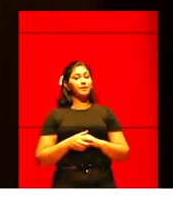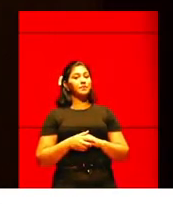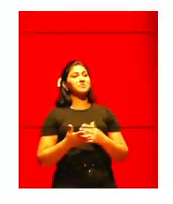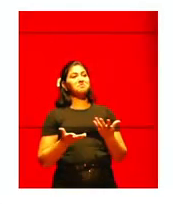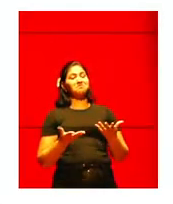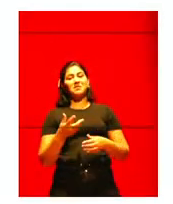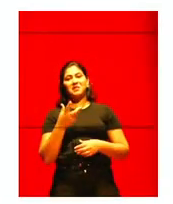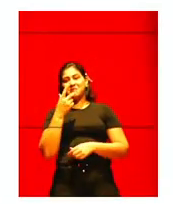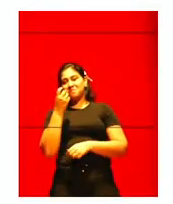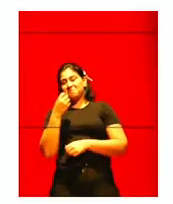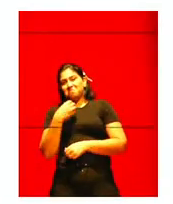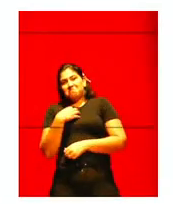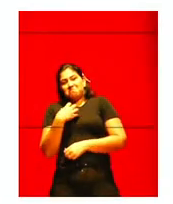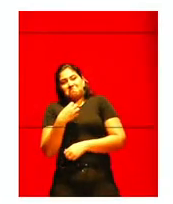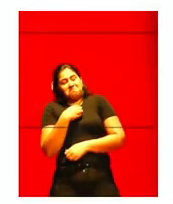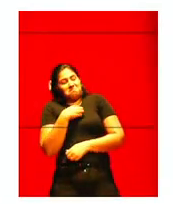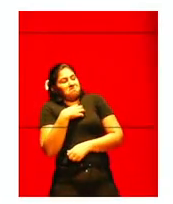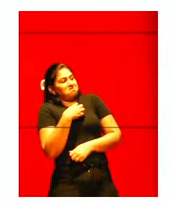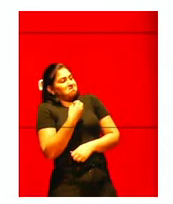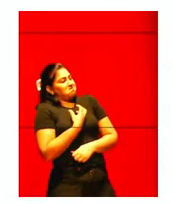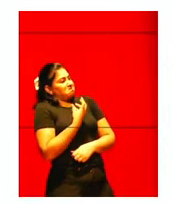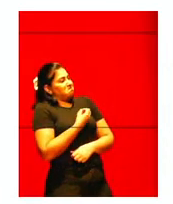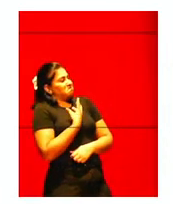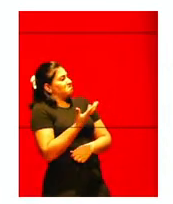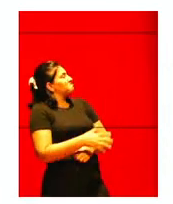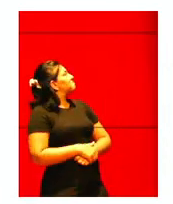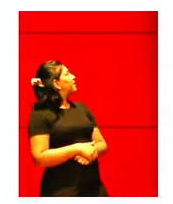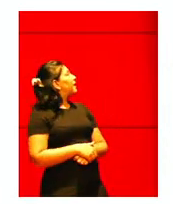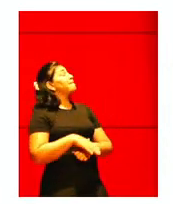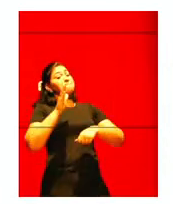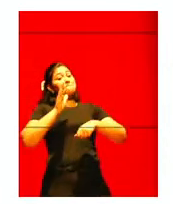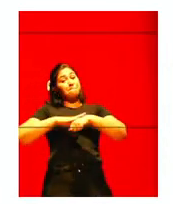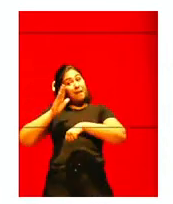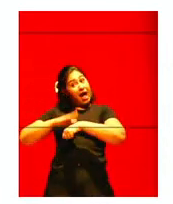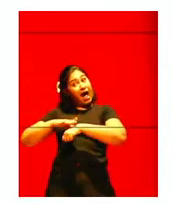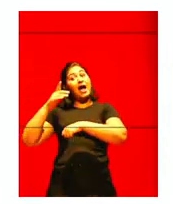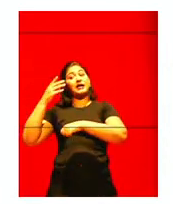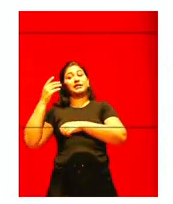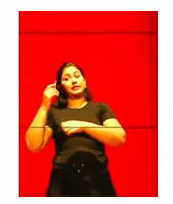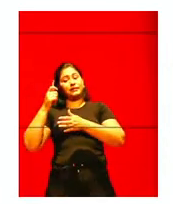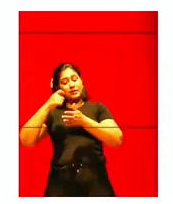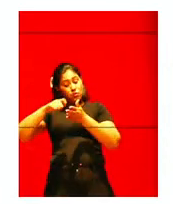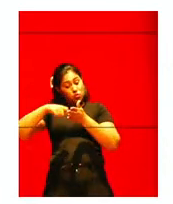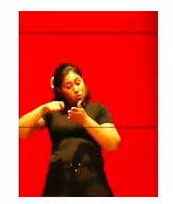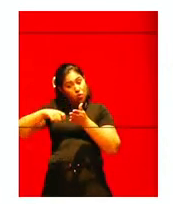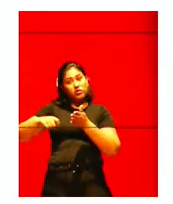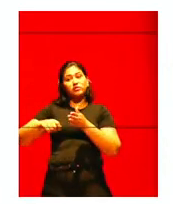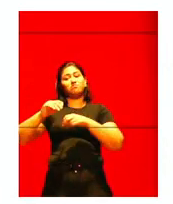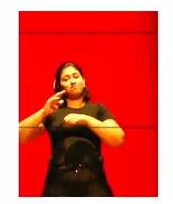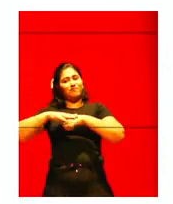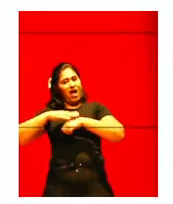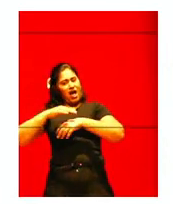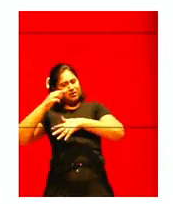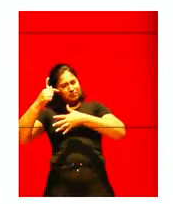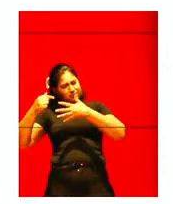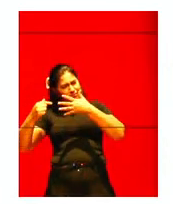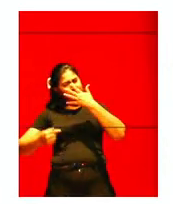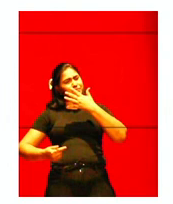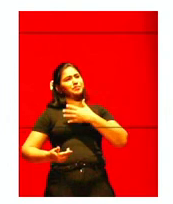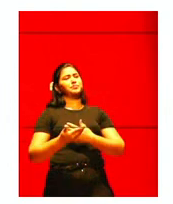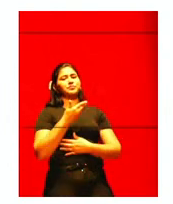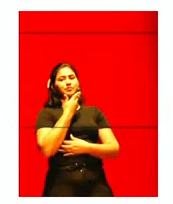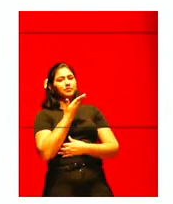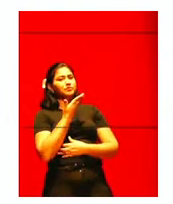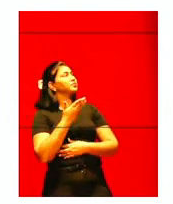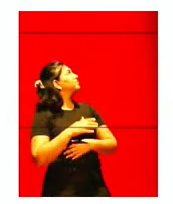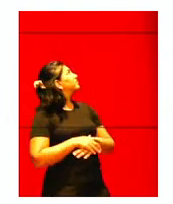empolgando. Autores mais cobrados. Lê comigo, Thiago. Bora lá. Quem é o primeiro?